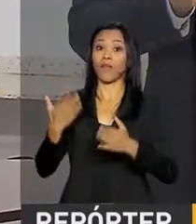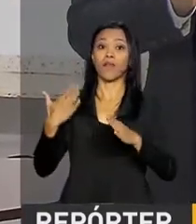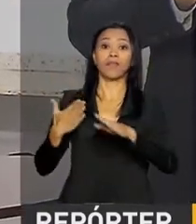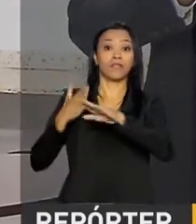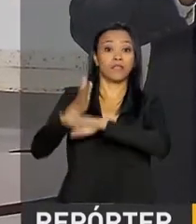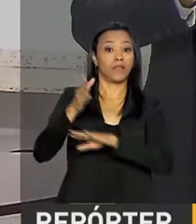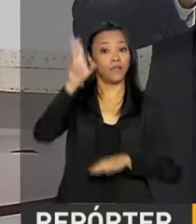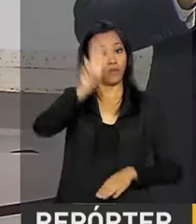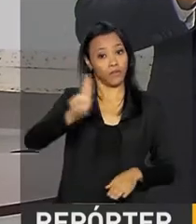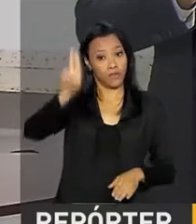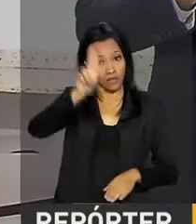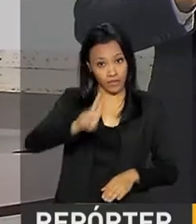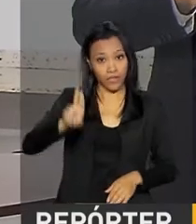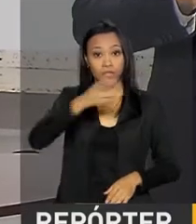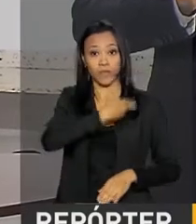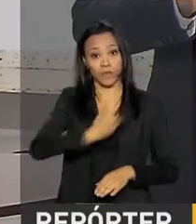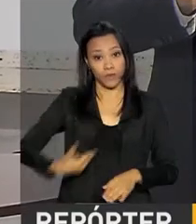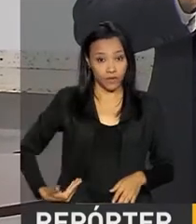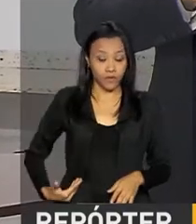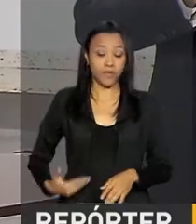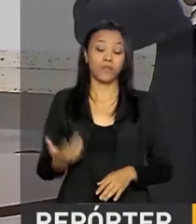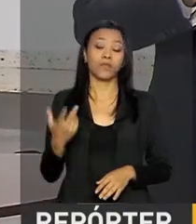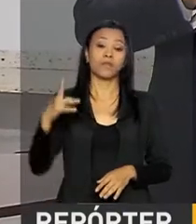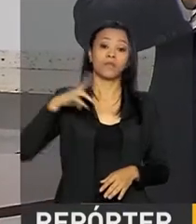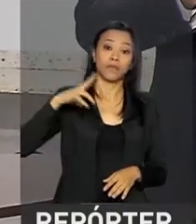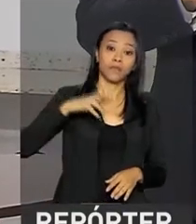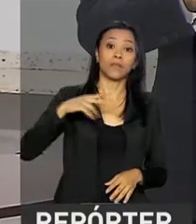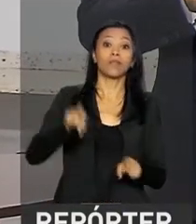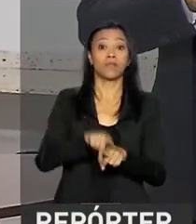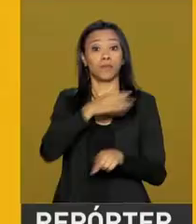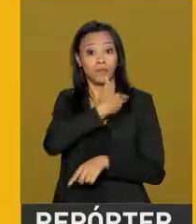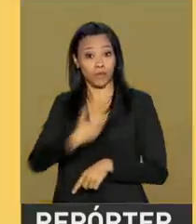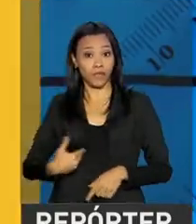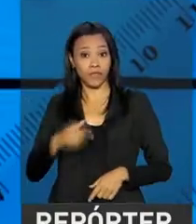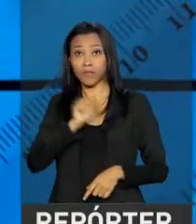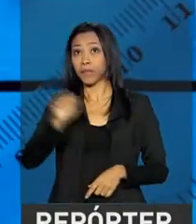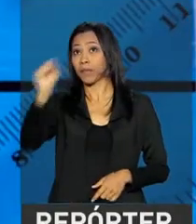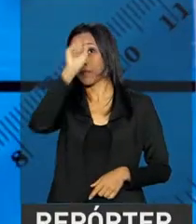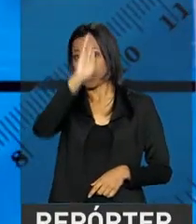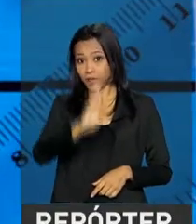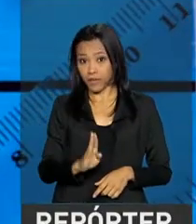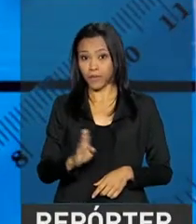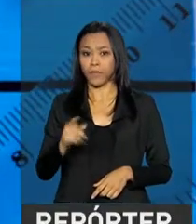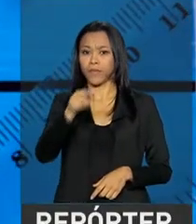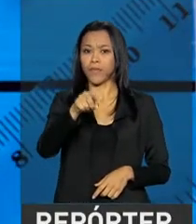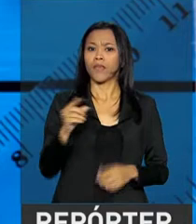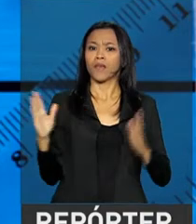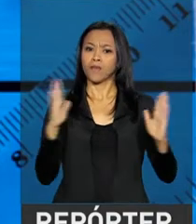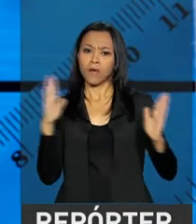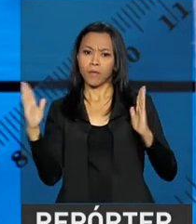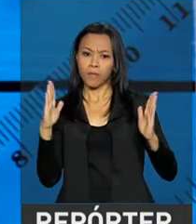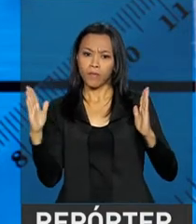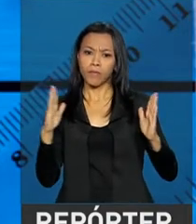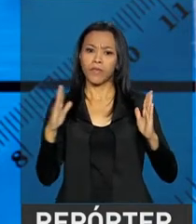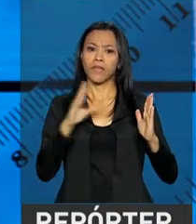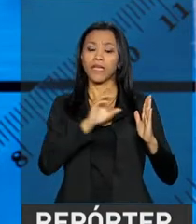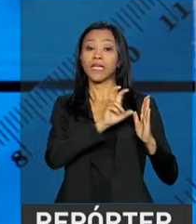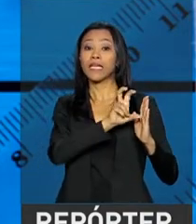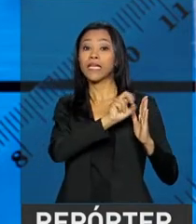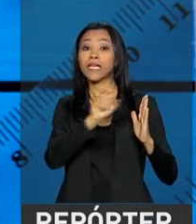em instituições públicas e privadas de todo o país a média geral ficou na casa dos 500